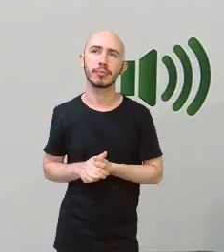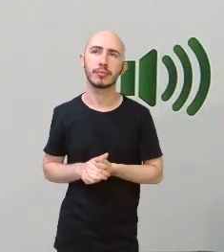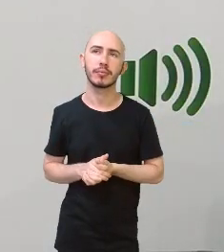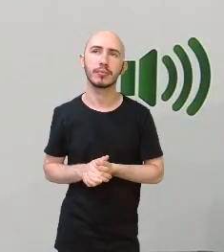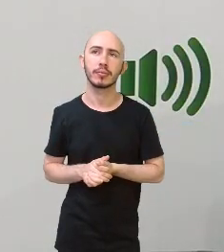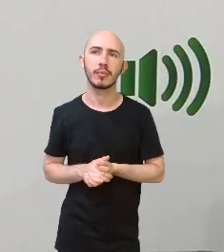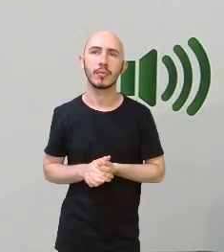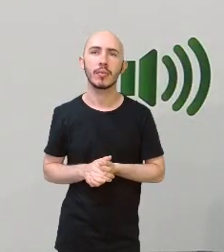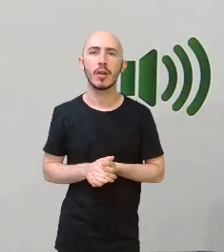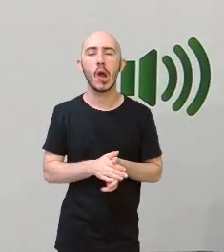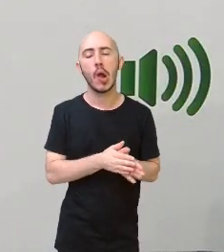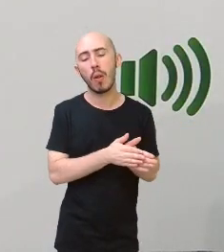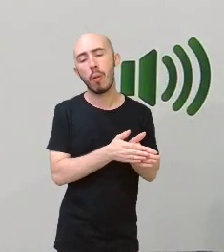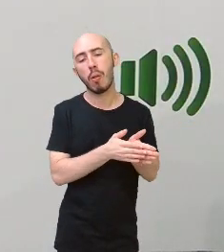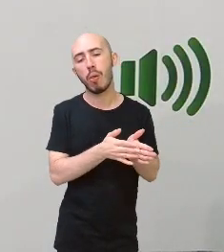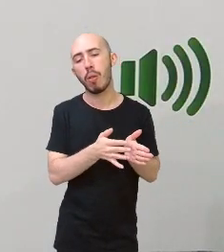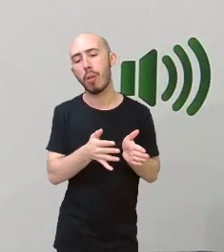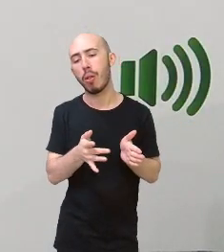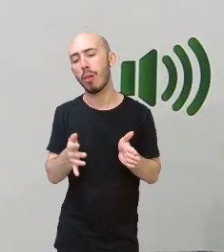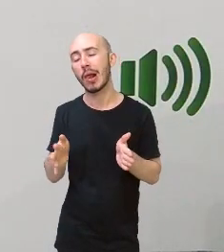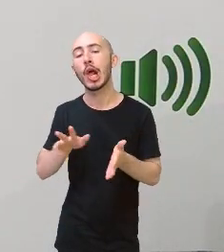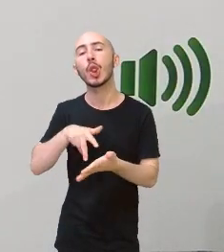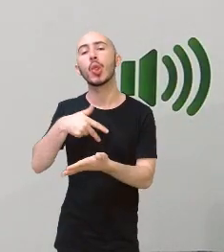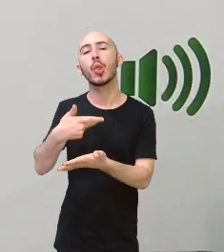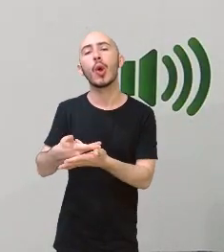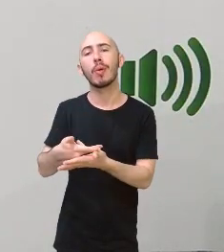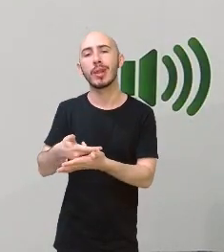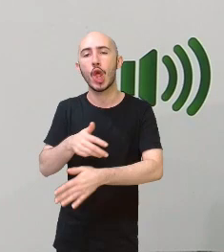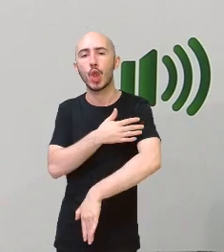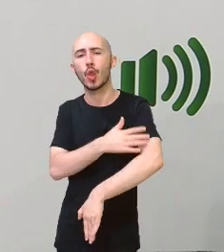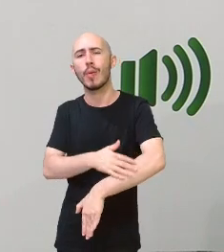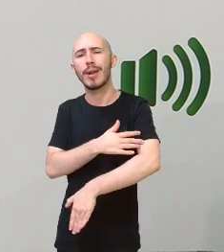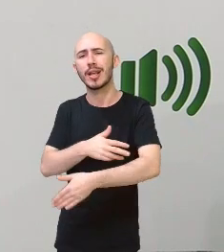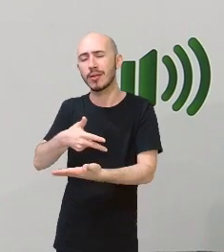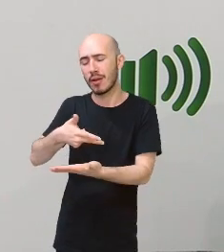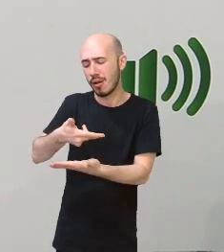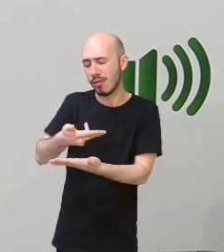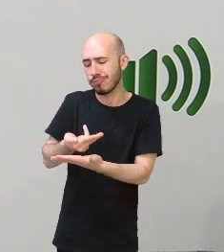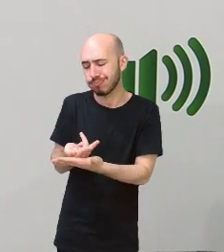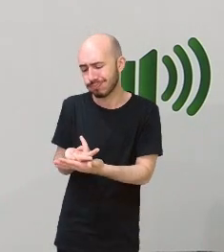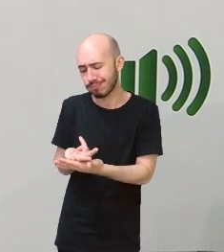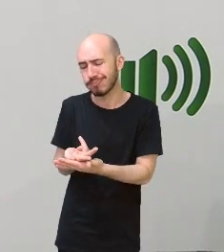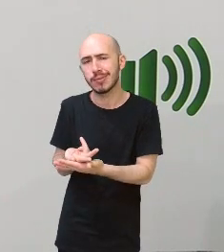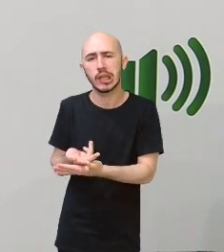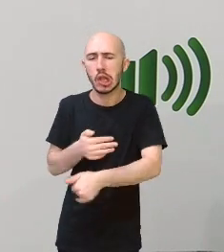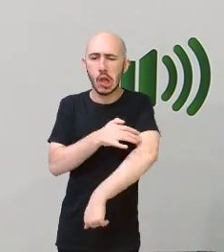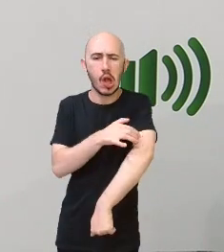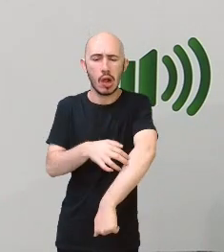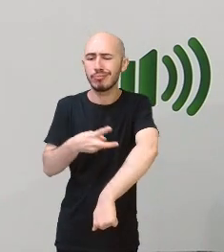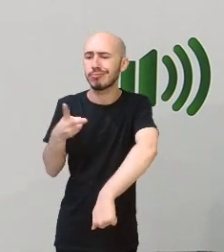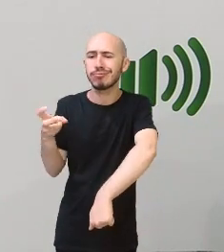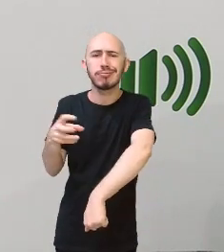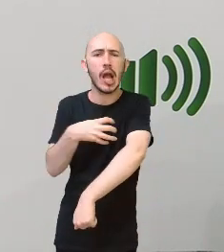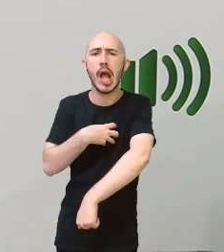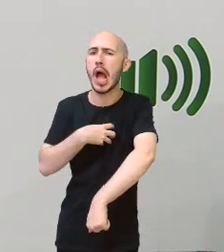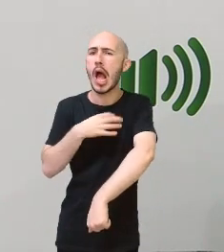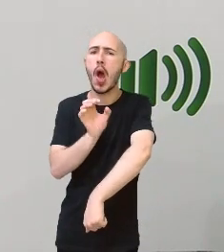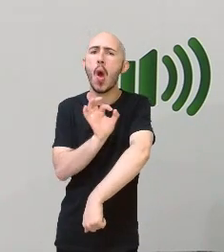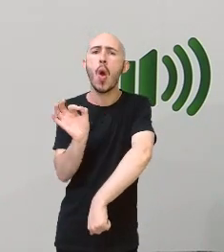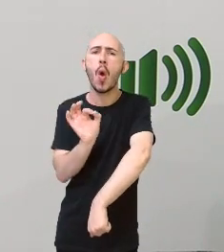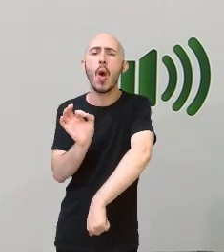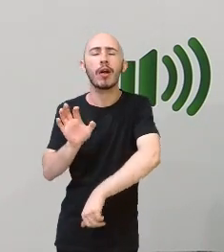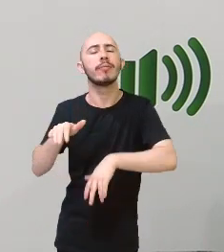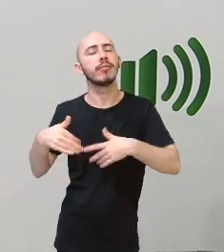você se deita em cima do braço, sem querer, acaba cochilando em cima dali, você diz que aquele braço está dormente, né? Então, esse